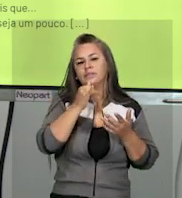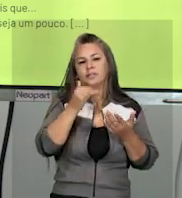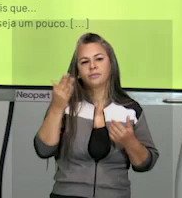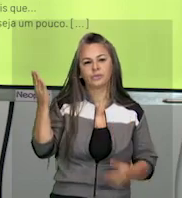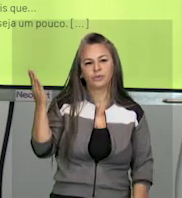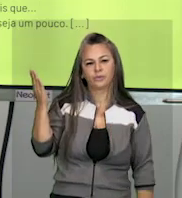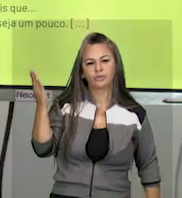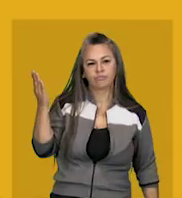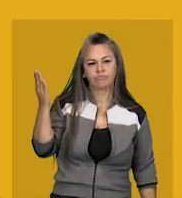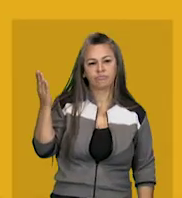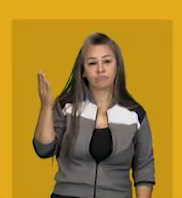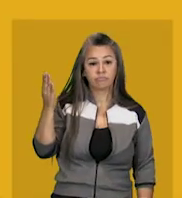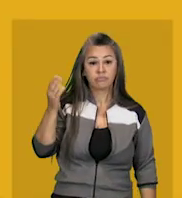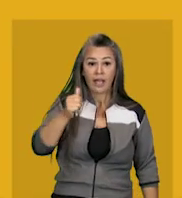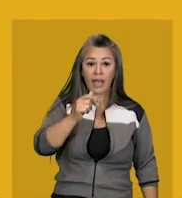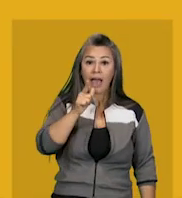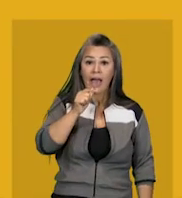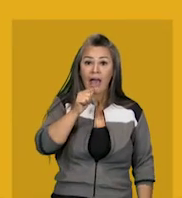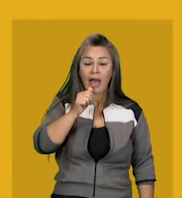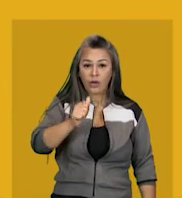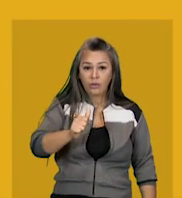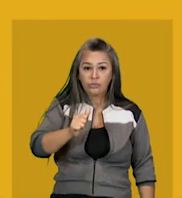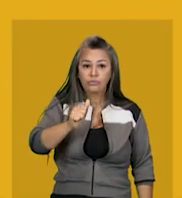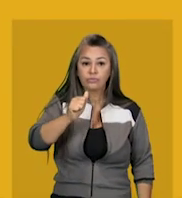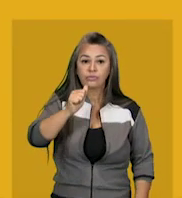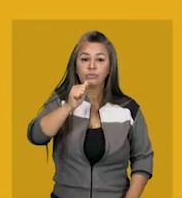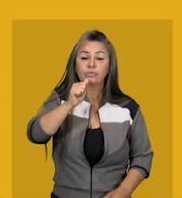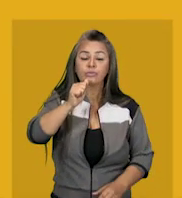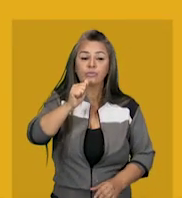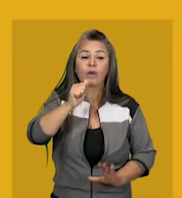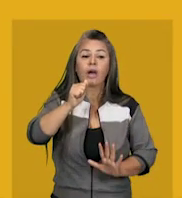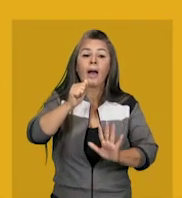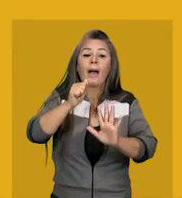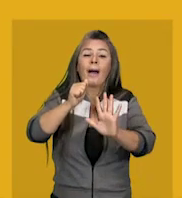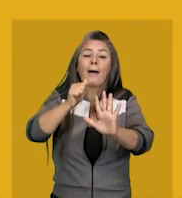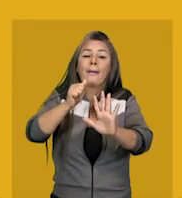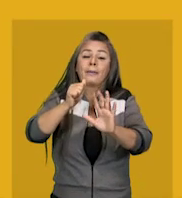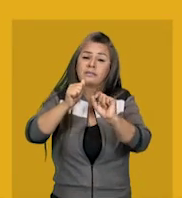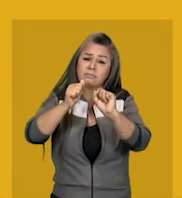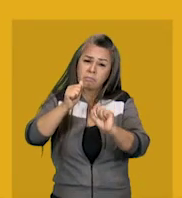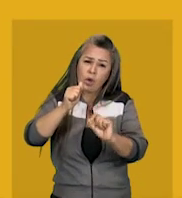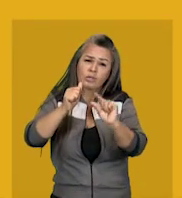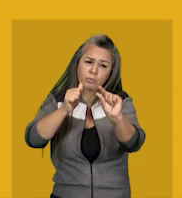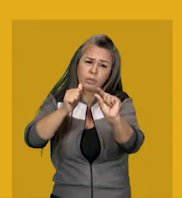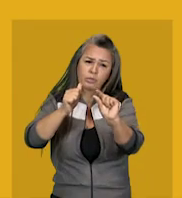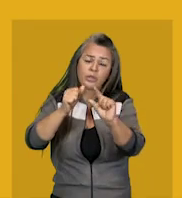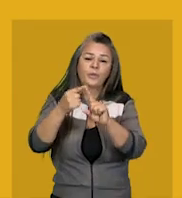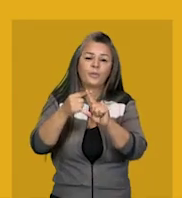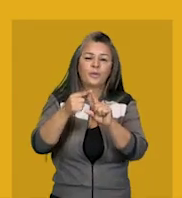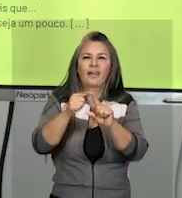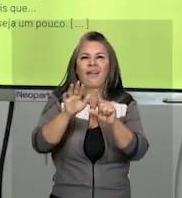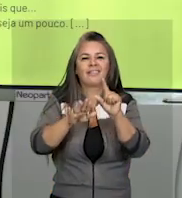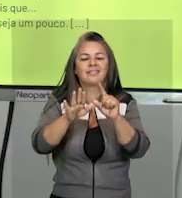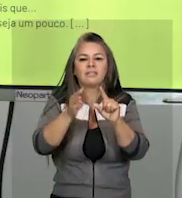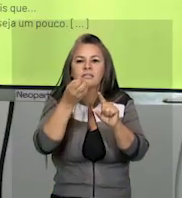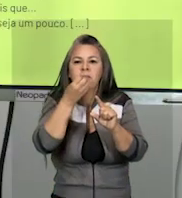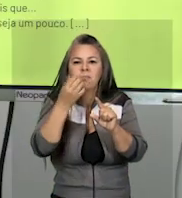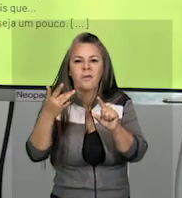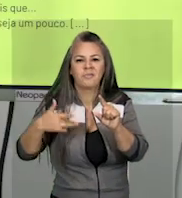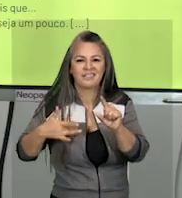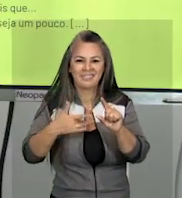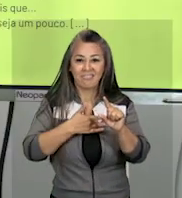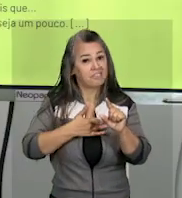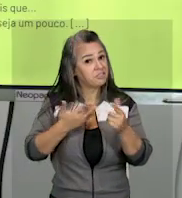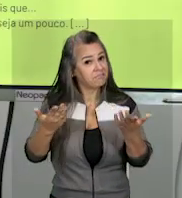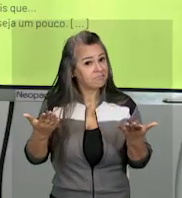Olha só, beba água, nem que seja um pouco. Eu posso acrescentar, porque faz bem à saúde, hidrata o seu corpo. Tá